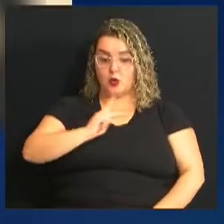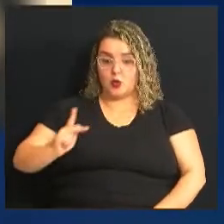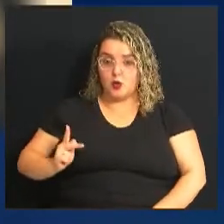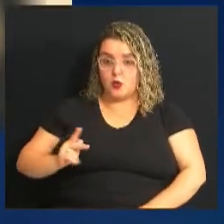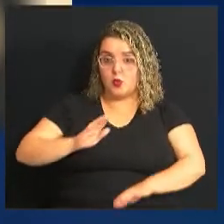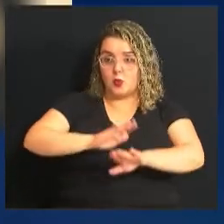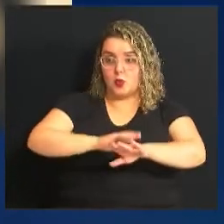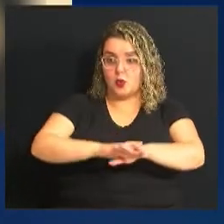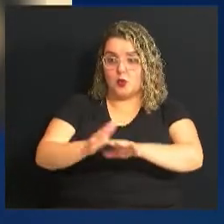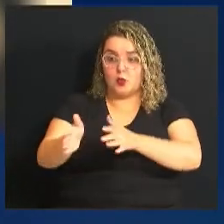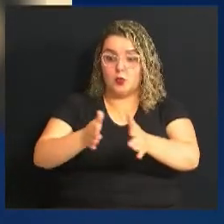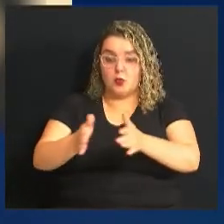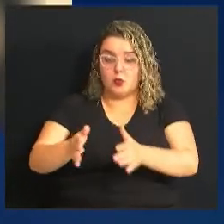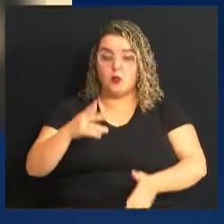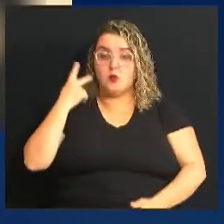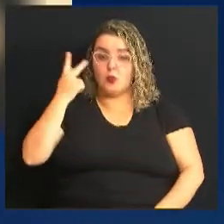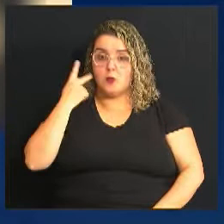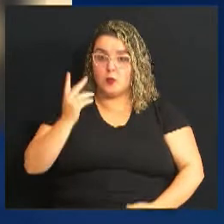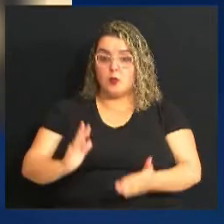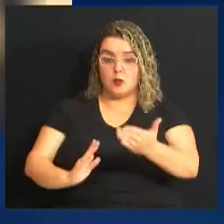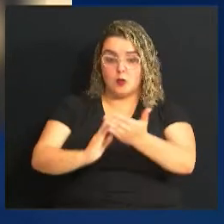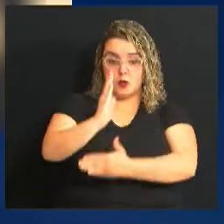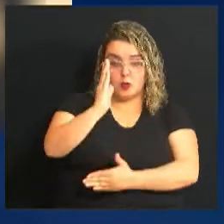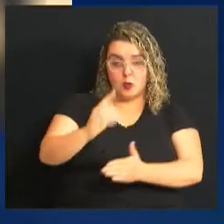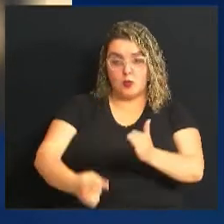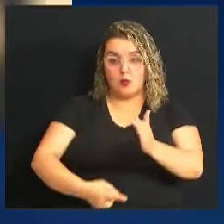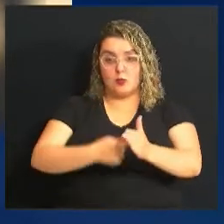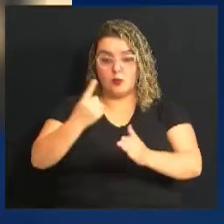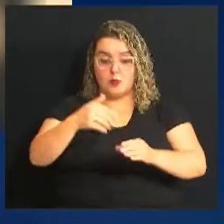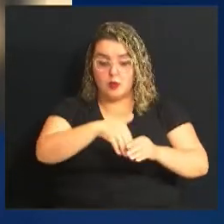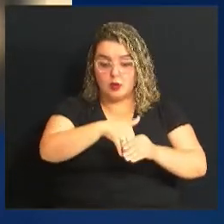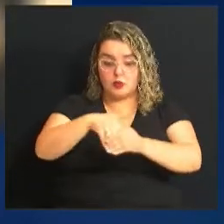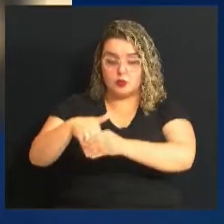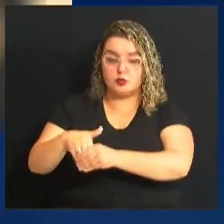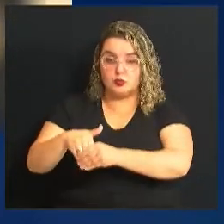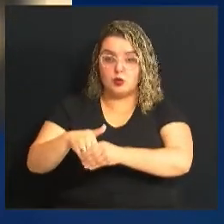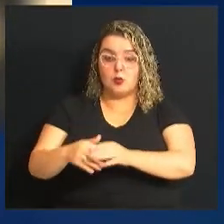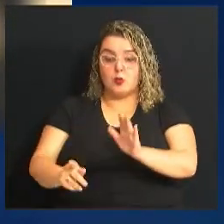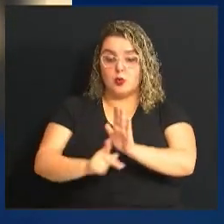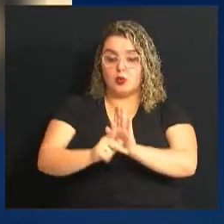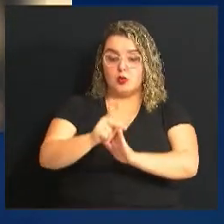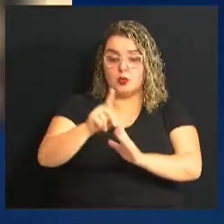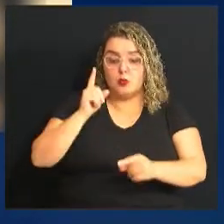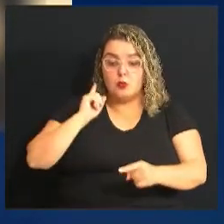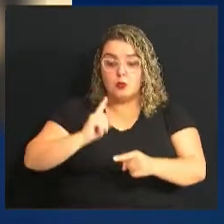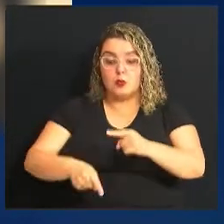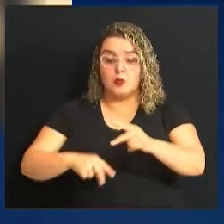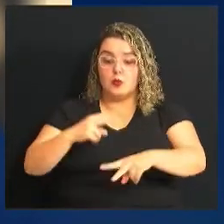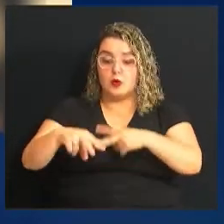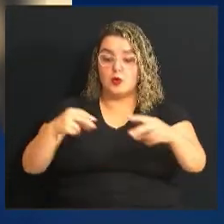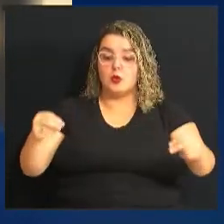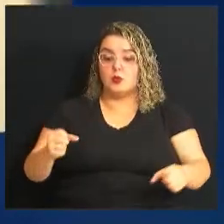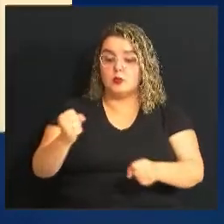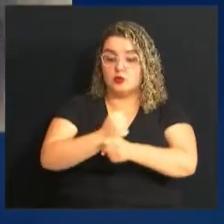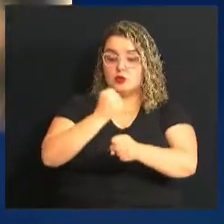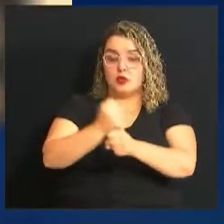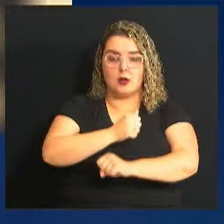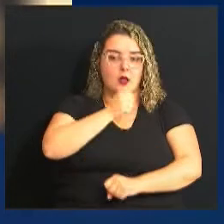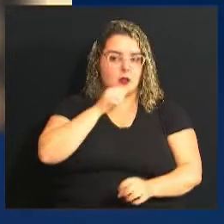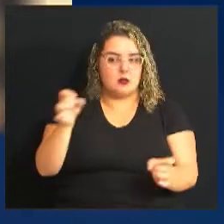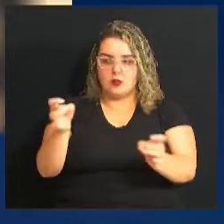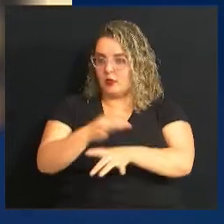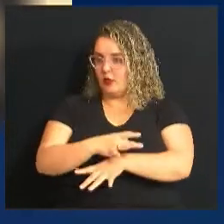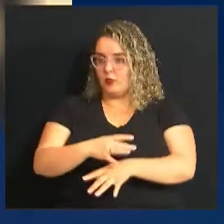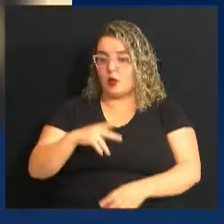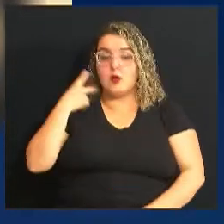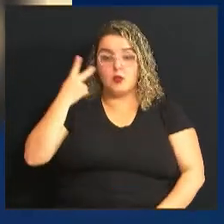exercício, parlamentares aprovam em primeiro turno o projeto que proíbe inauguração de obras inacabadas.